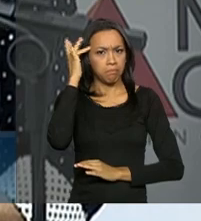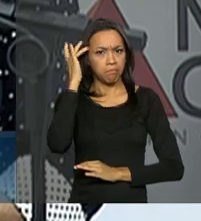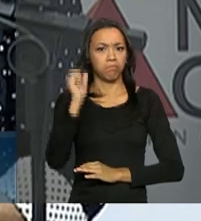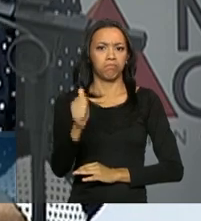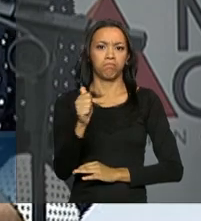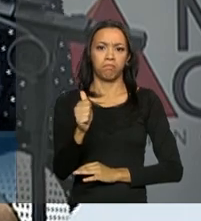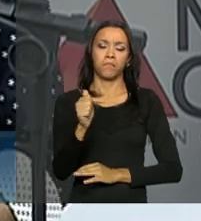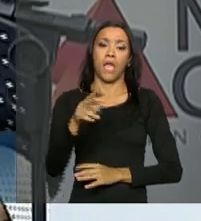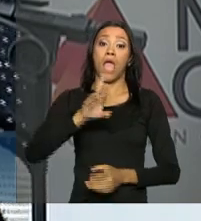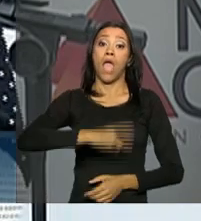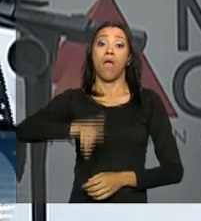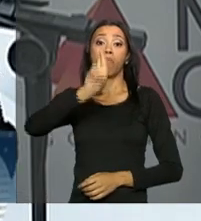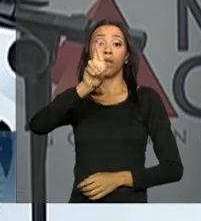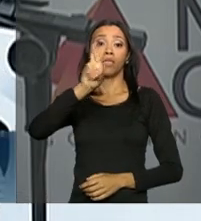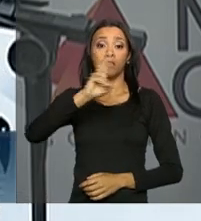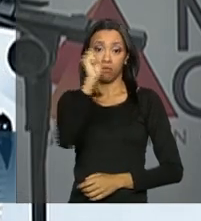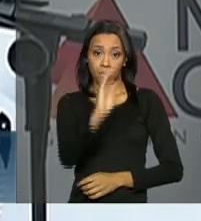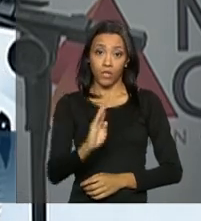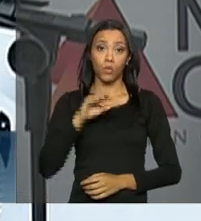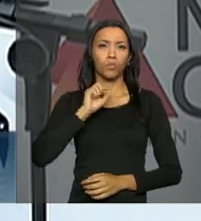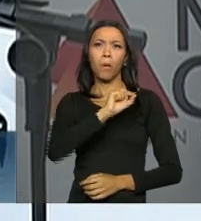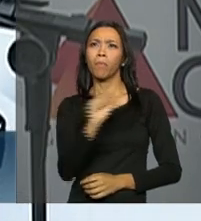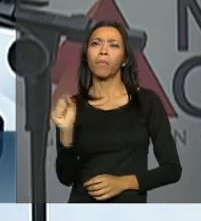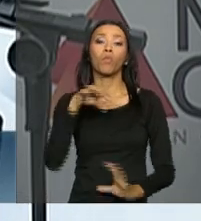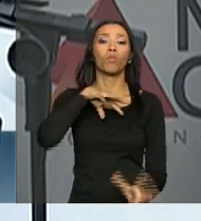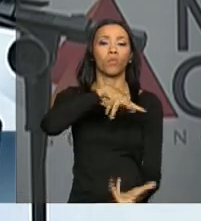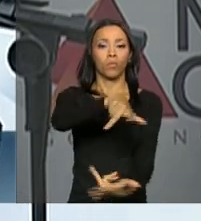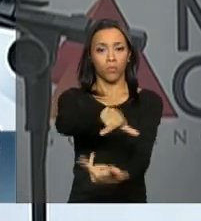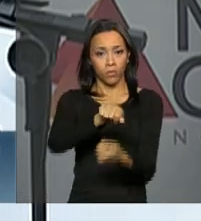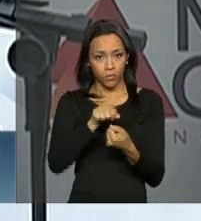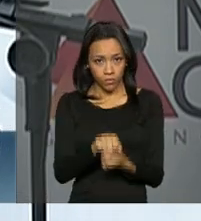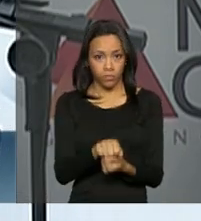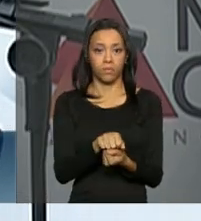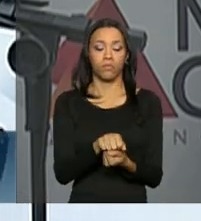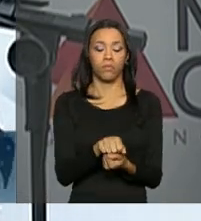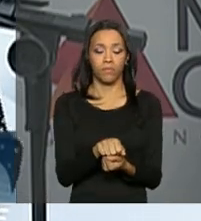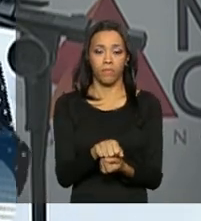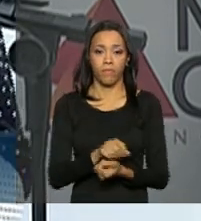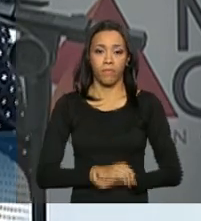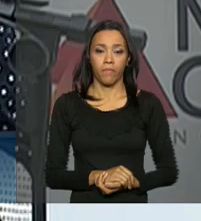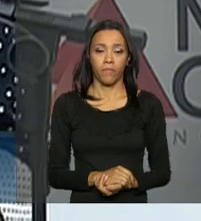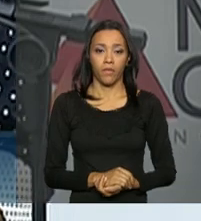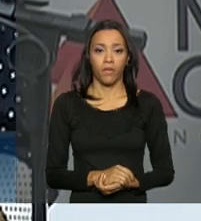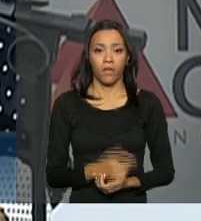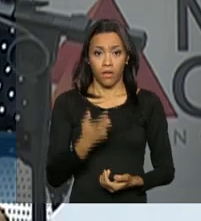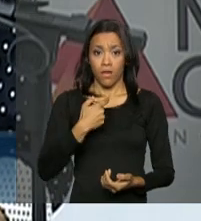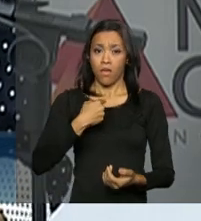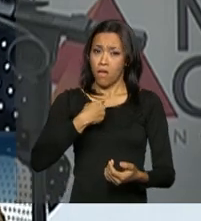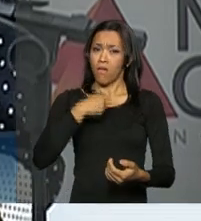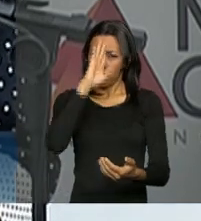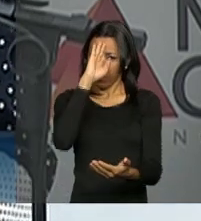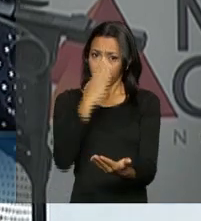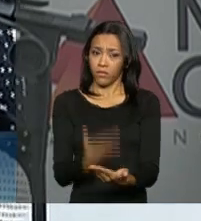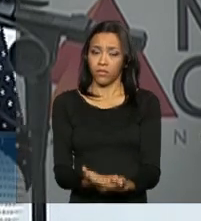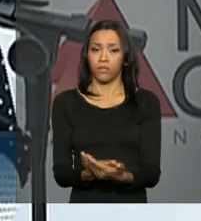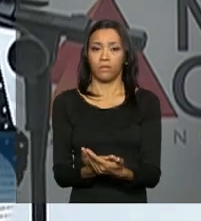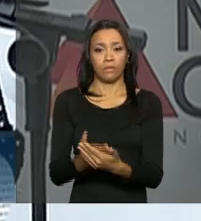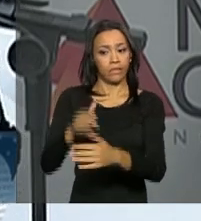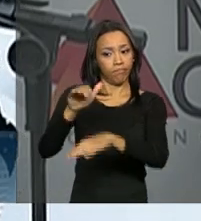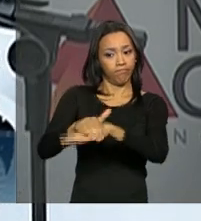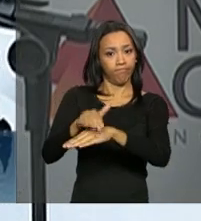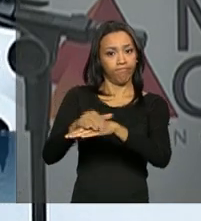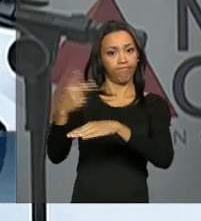representando o Brasil no mundo, entre as várias empresas brasileiras que estão no mundo. Eu acredito que a decisão da